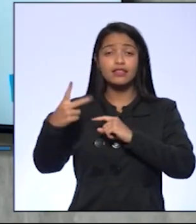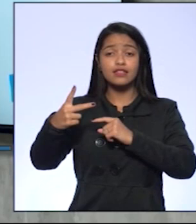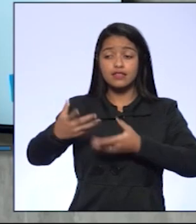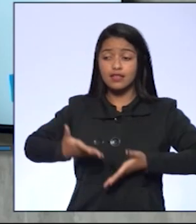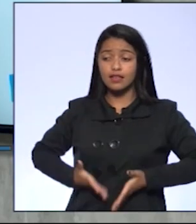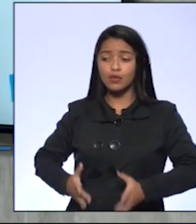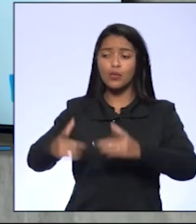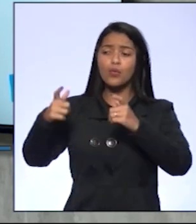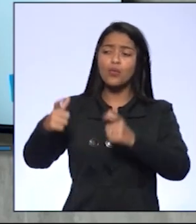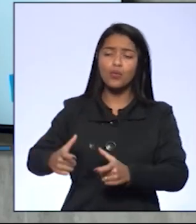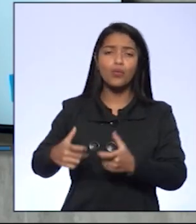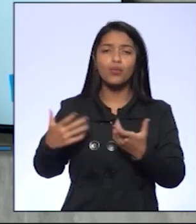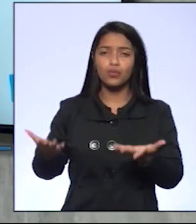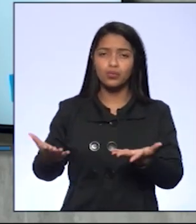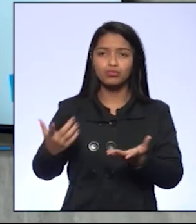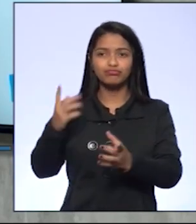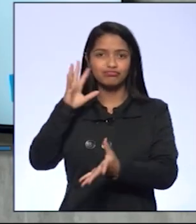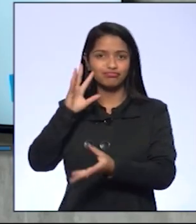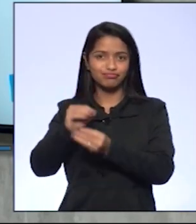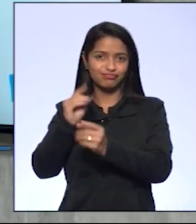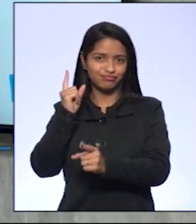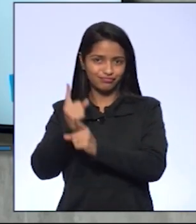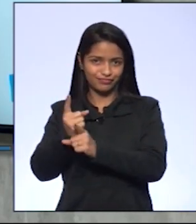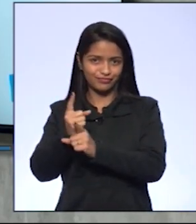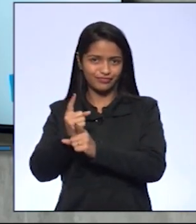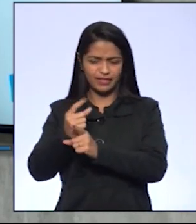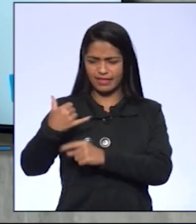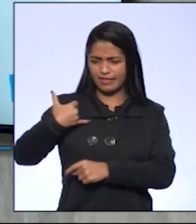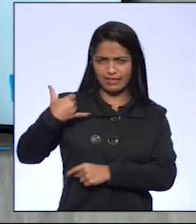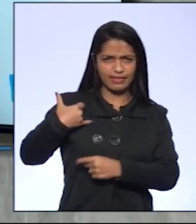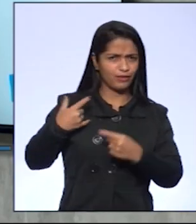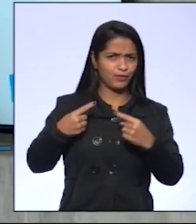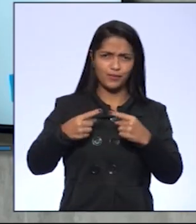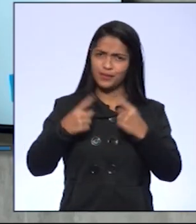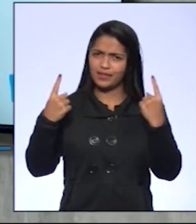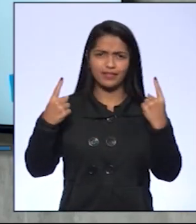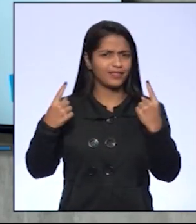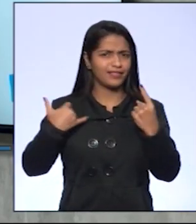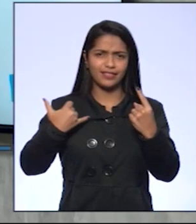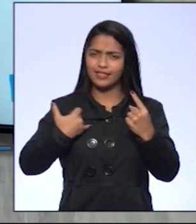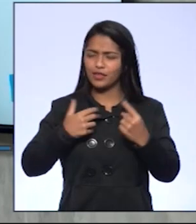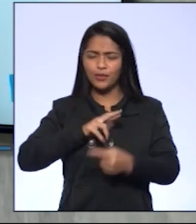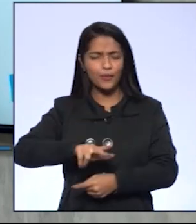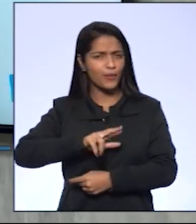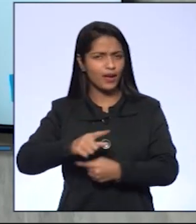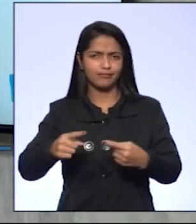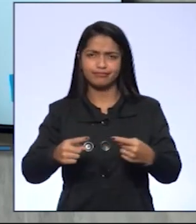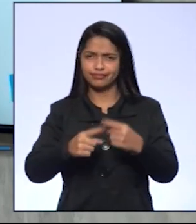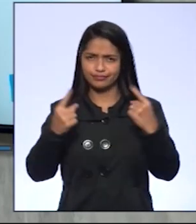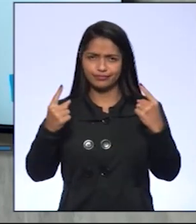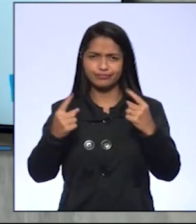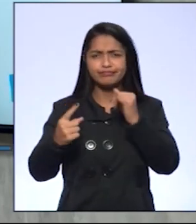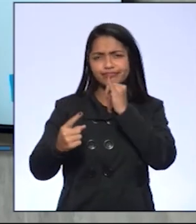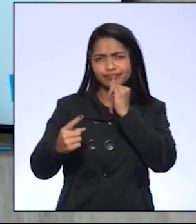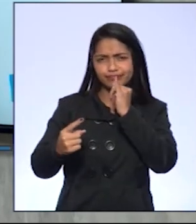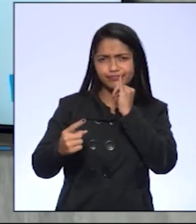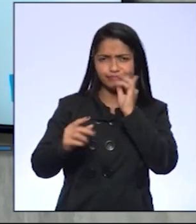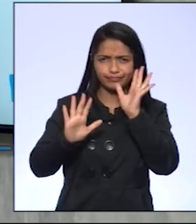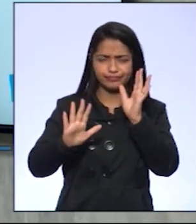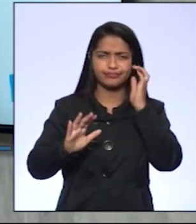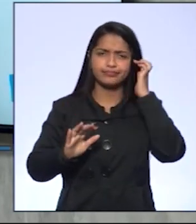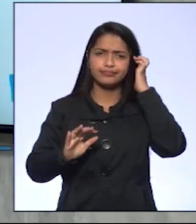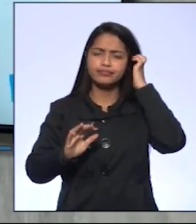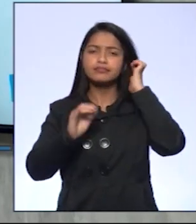em relação ao lugar onde ele nasceu. Sabia que não tem a ver com idade? Não tem a ver com idade, por quê? Porque se você pegar um menino